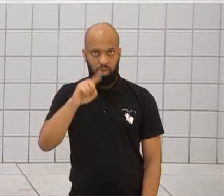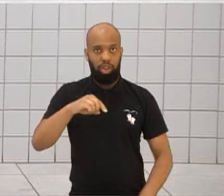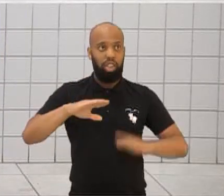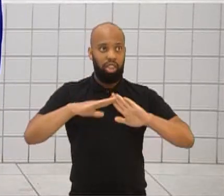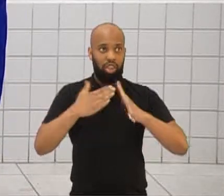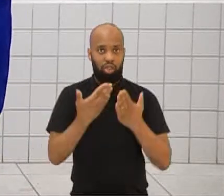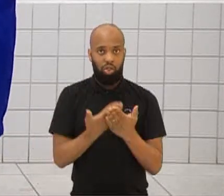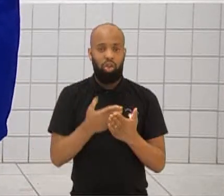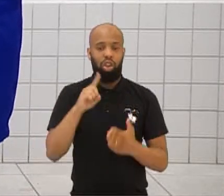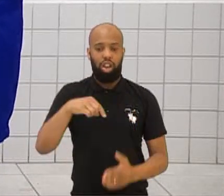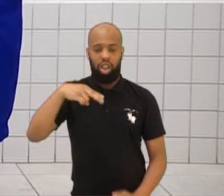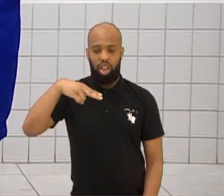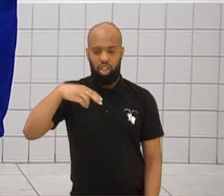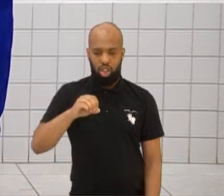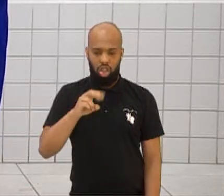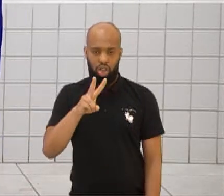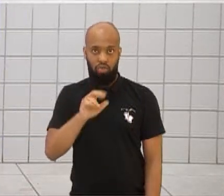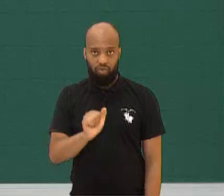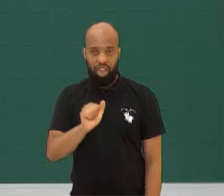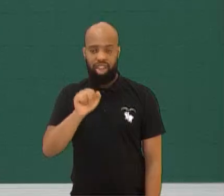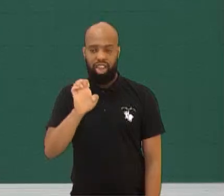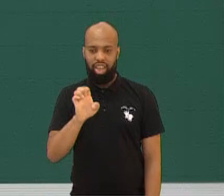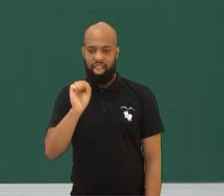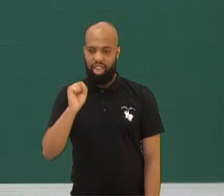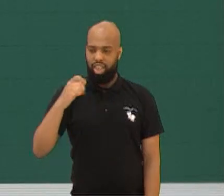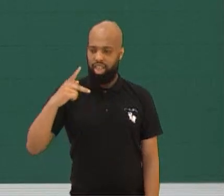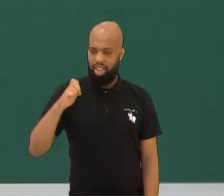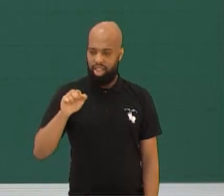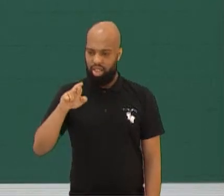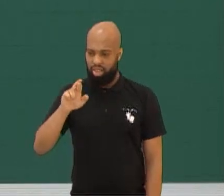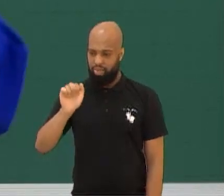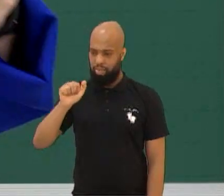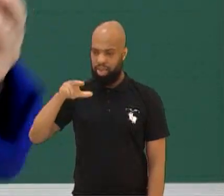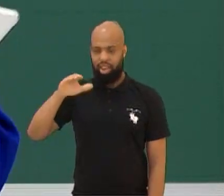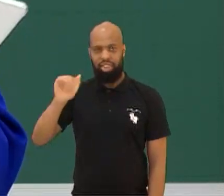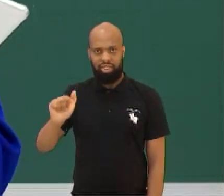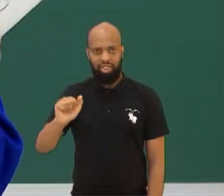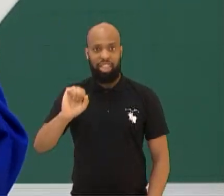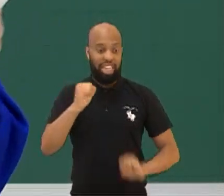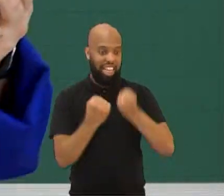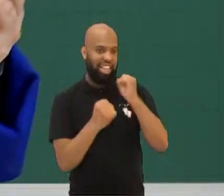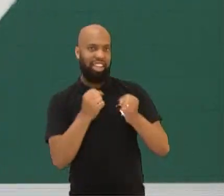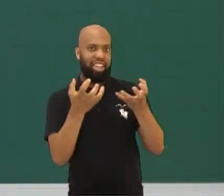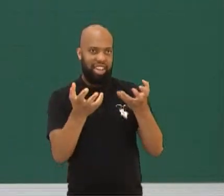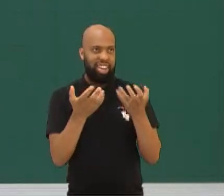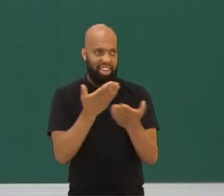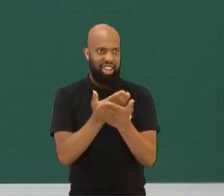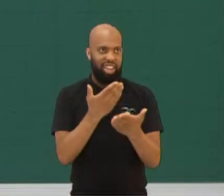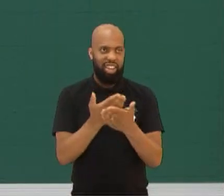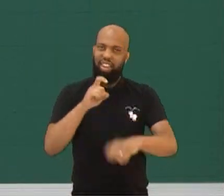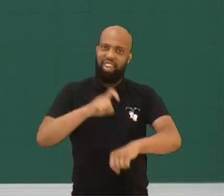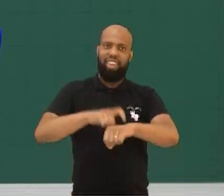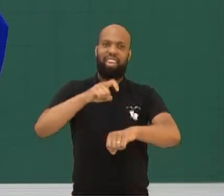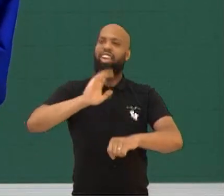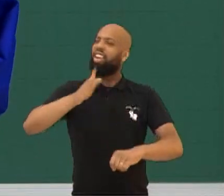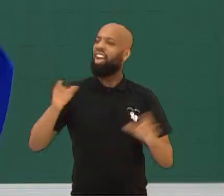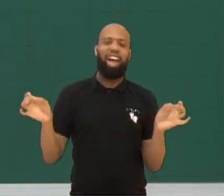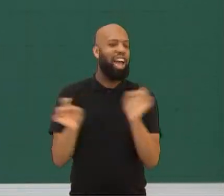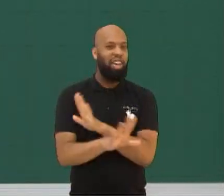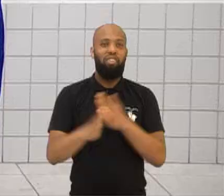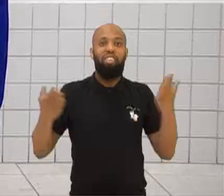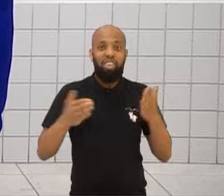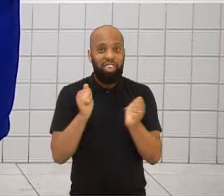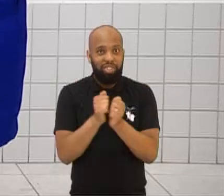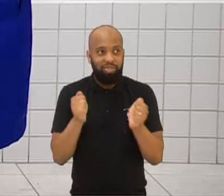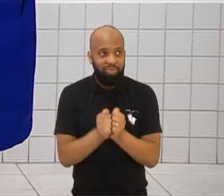Esperança, de Nova Esperança do Oeste, ela disse que estava numa ansiedade para a aula ao vivo. Acabou a tua ansiedade. Já estamos na aula viva aí, a todo